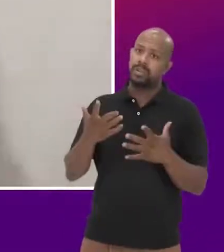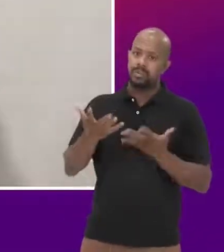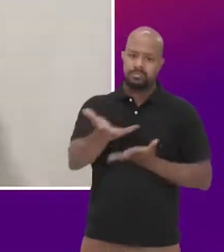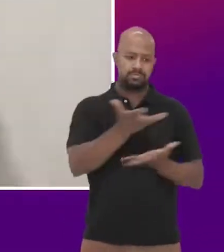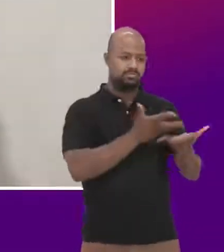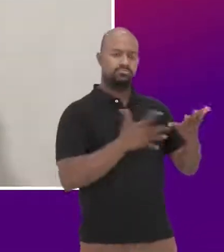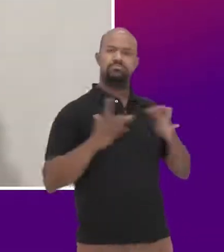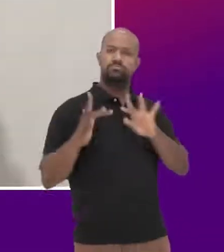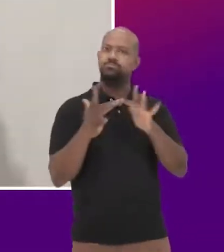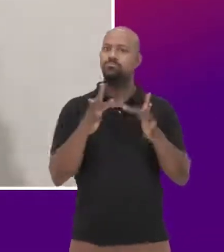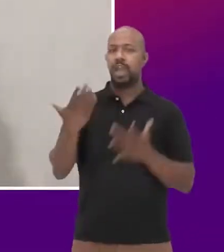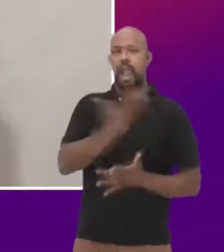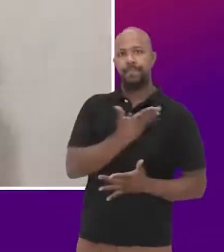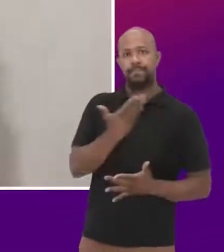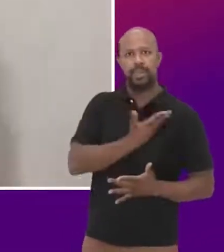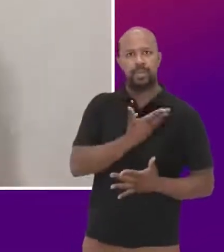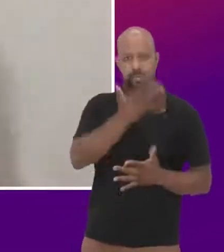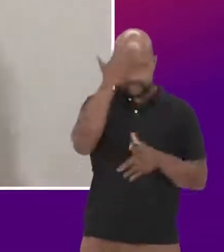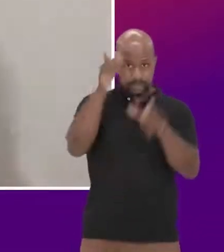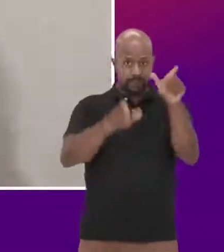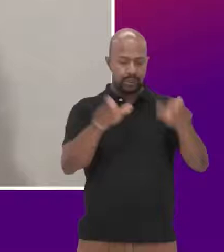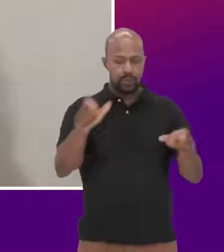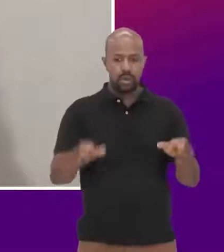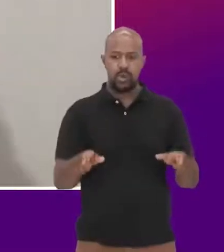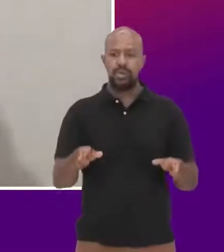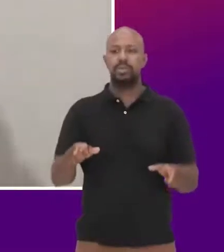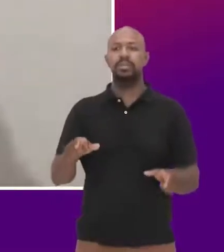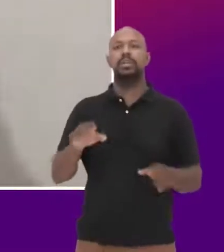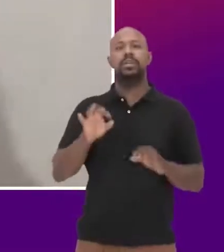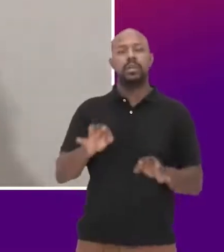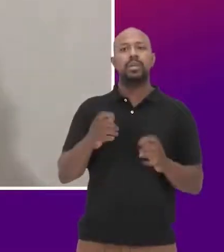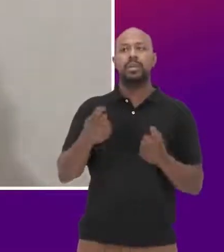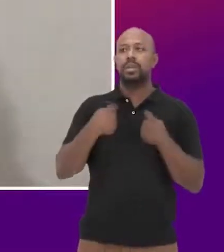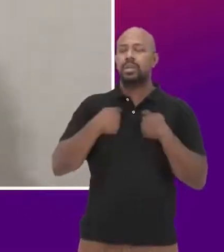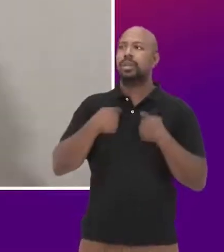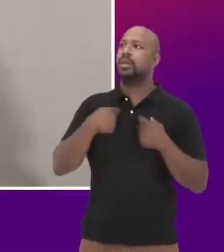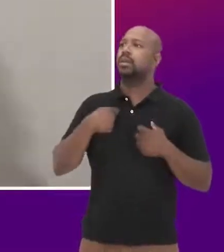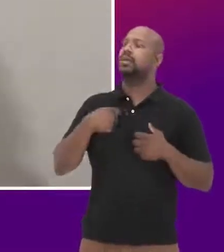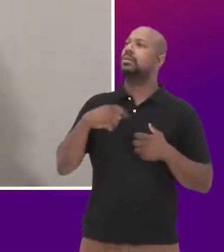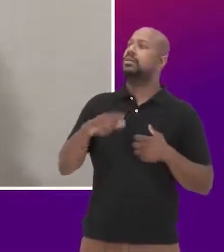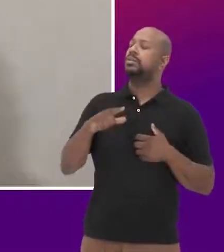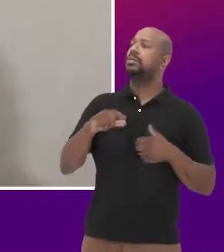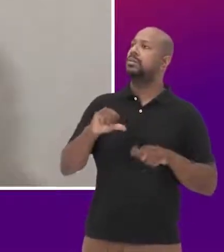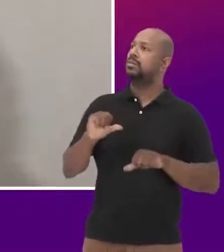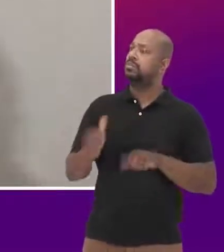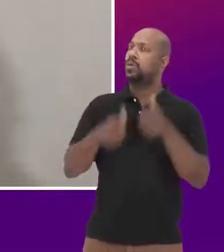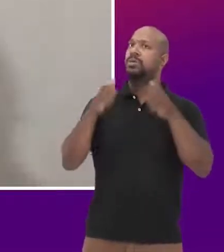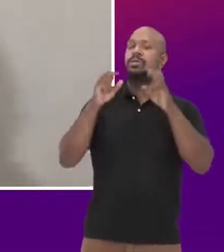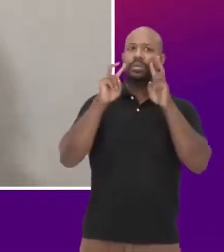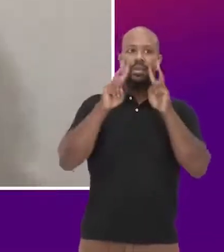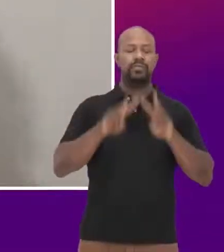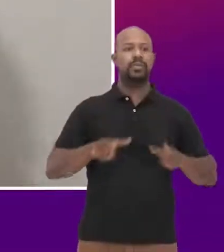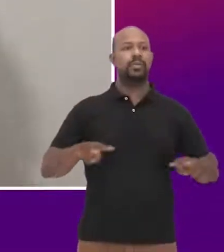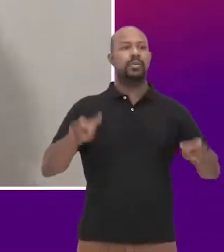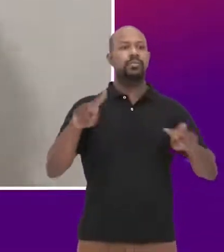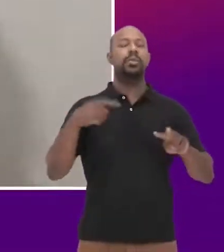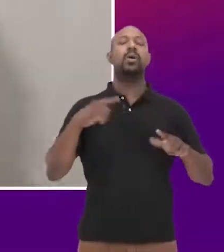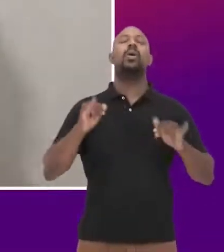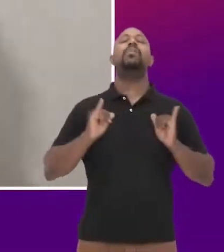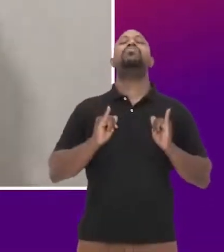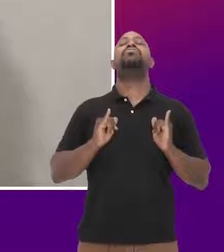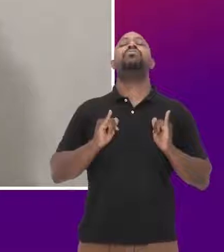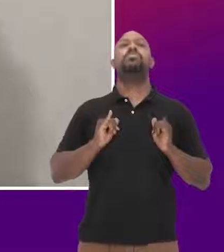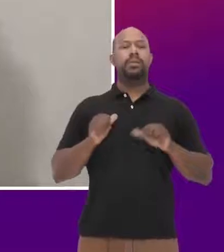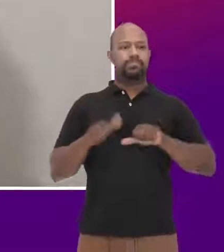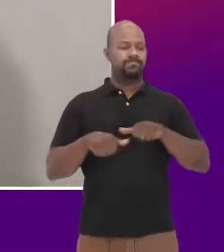de amigos ou de pessoas que façam com que você saia do seu